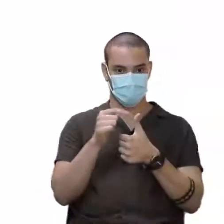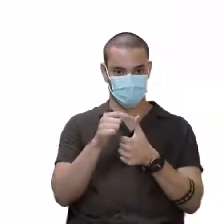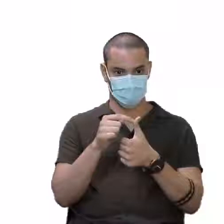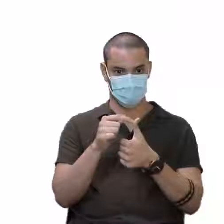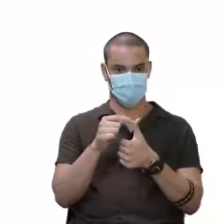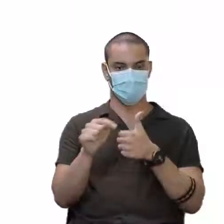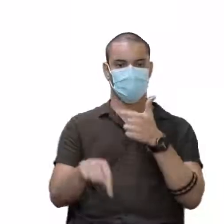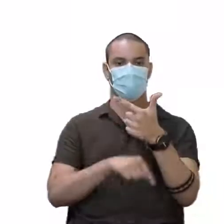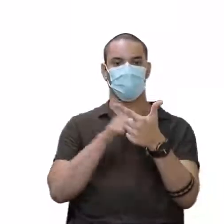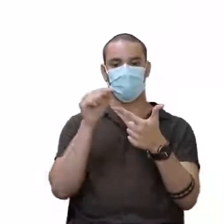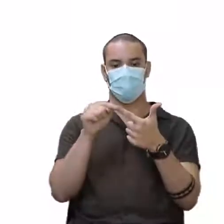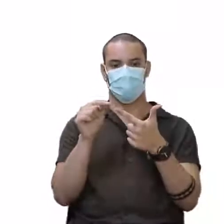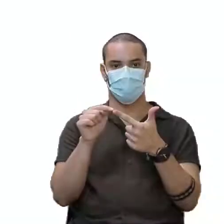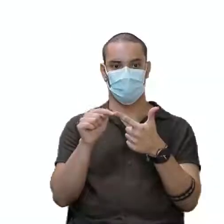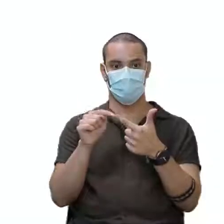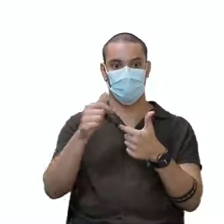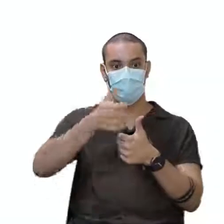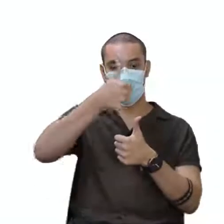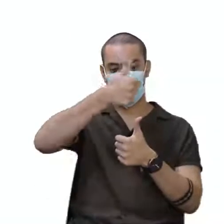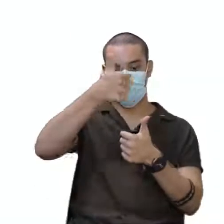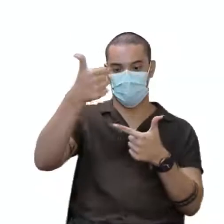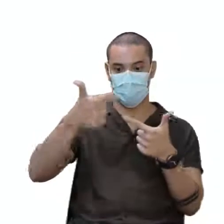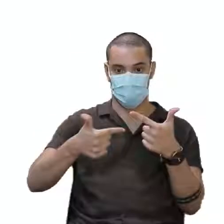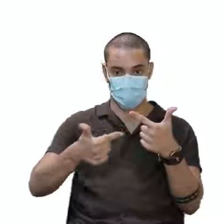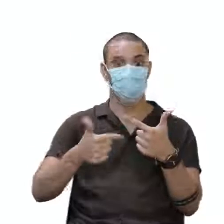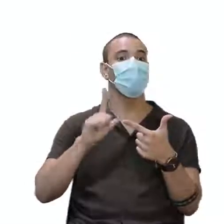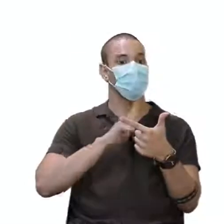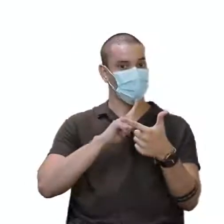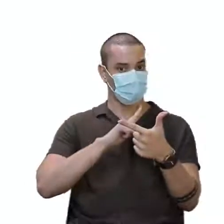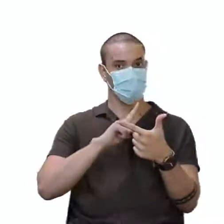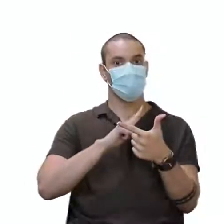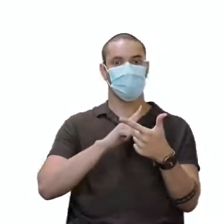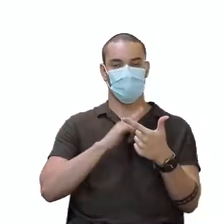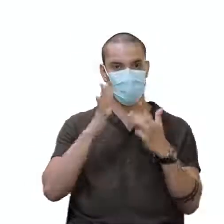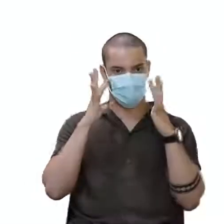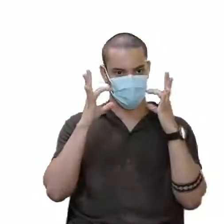e a sucessão secundária. Preste atenção aqui.